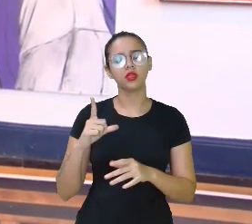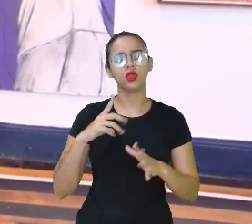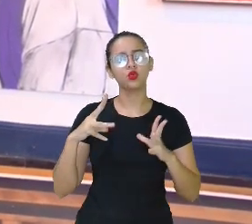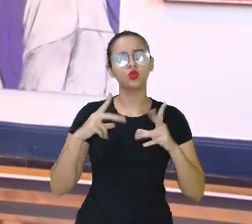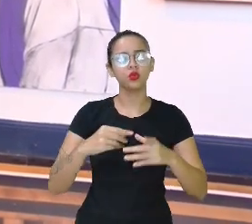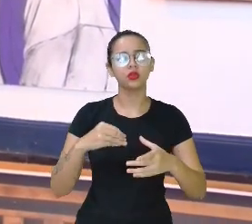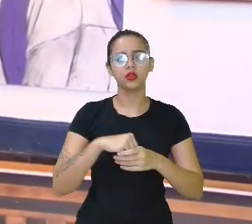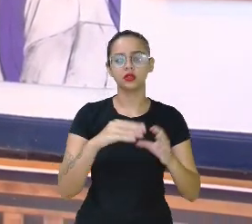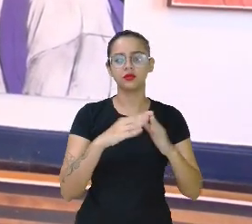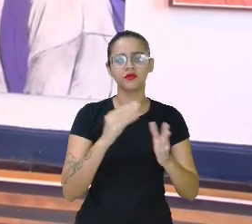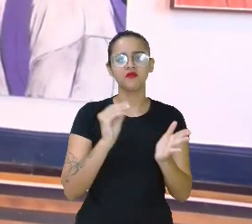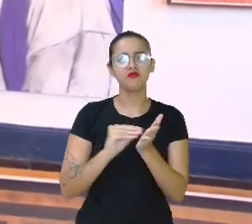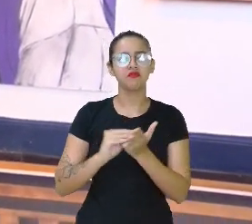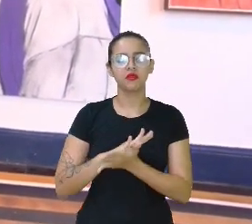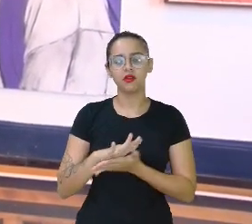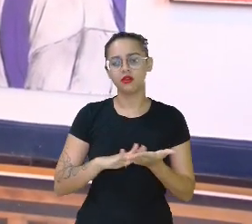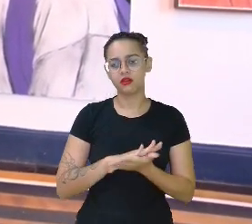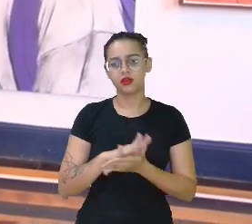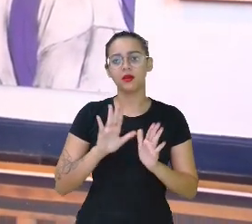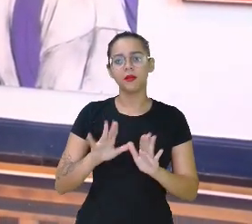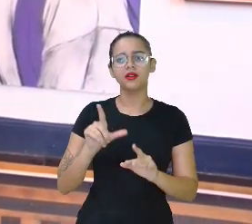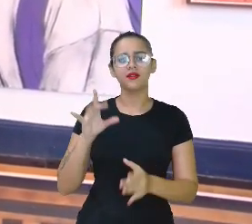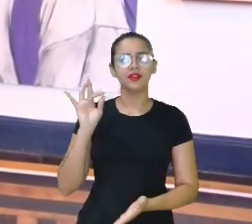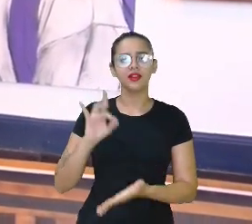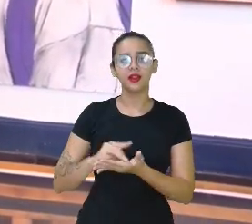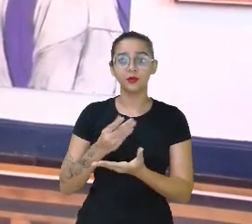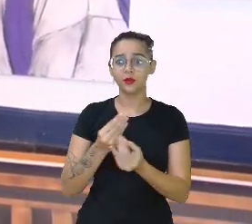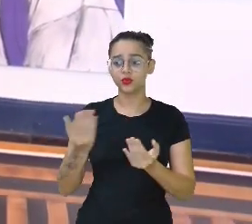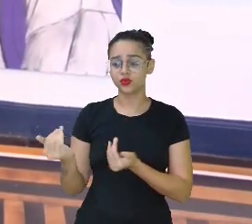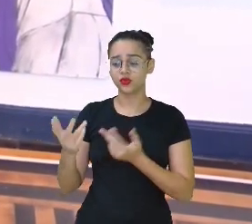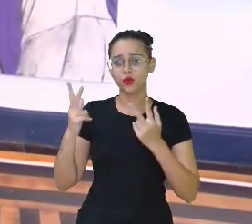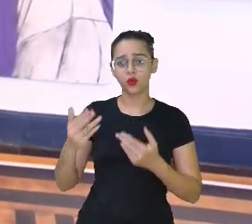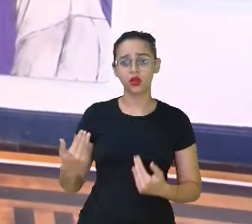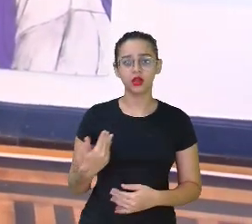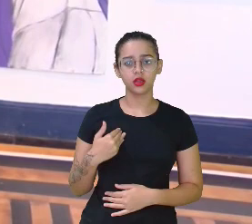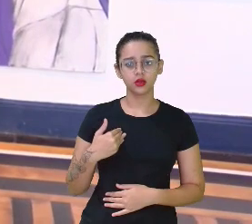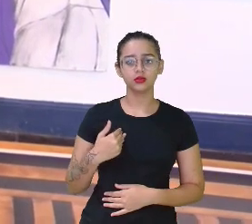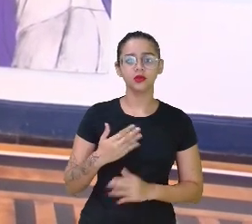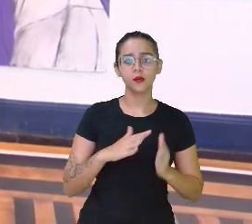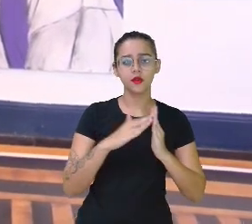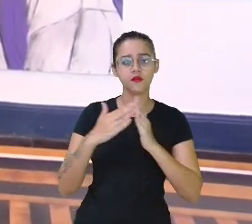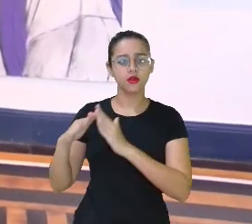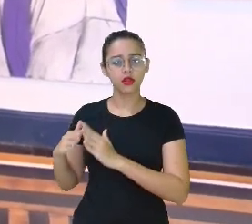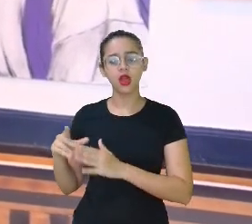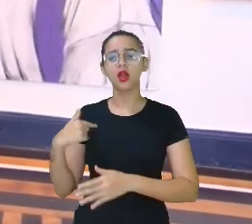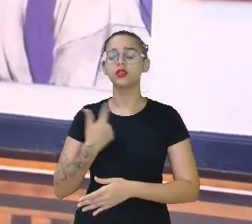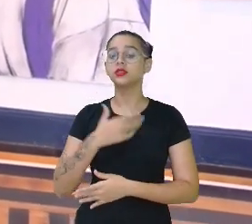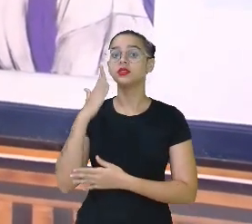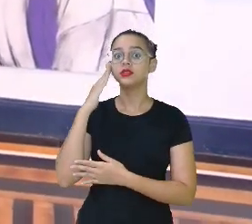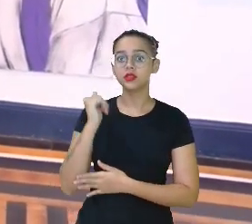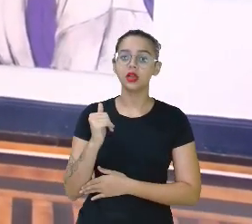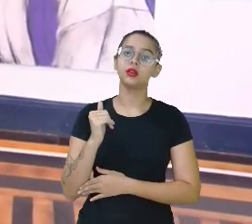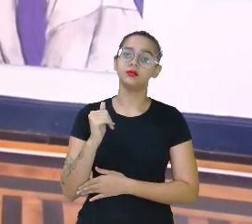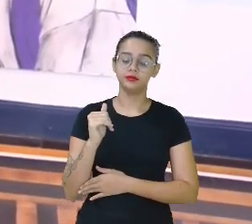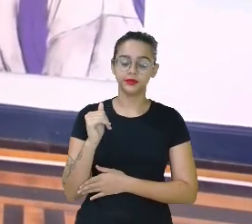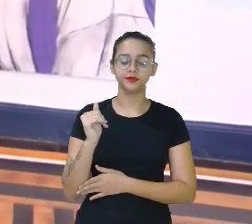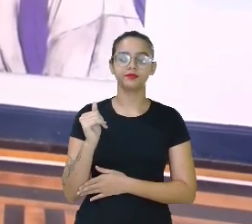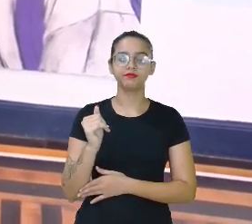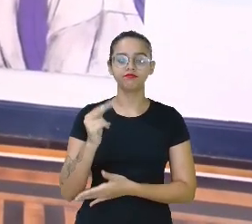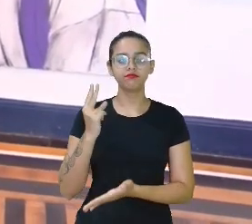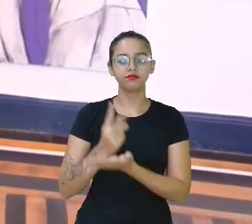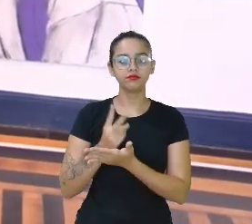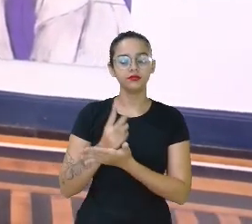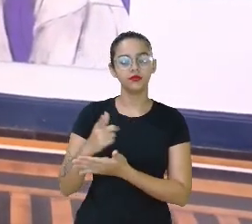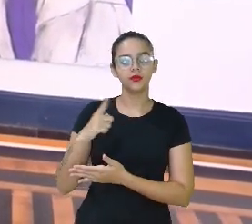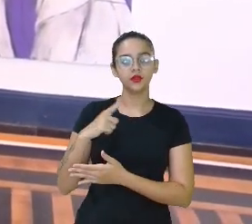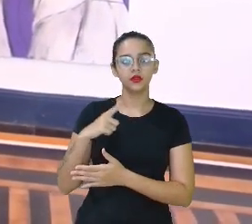faltou nada. Nunca me faltou nada, mas essa não é a realidade de muitos jovens como eu, de periferia. A gente sabe, né? Sempre me teve